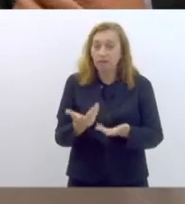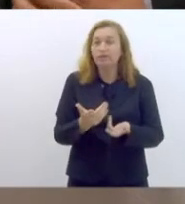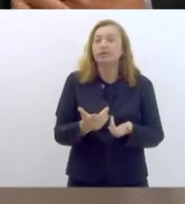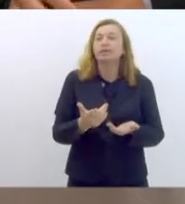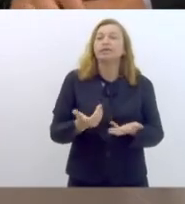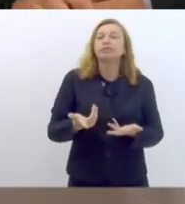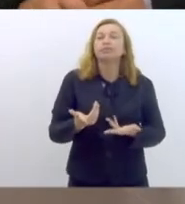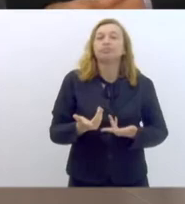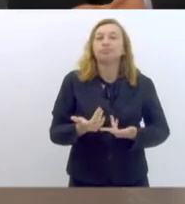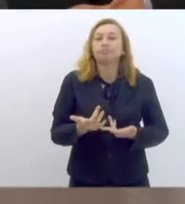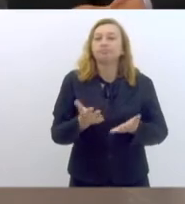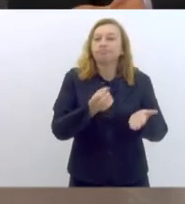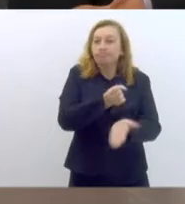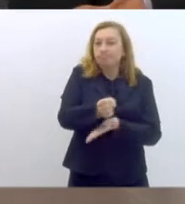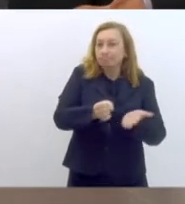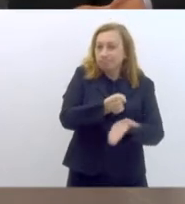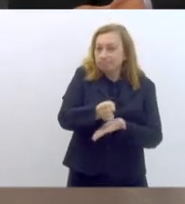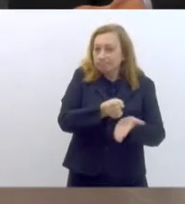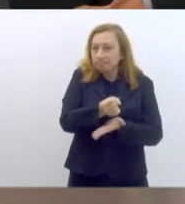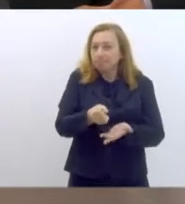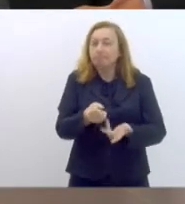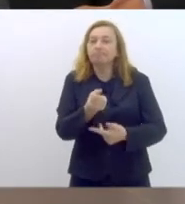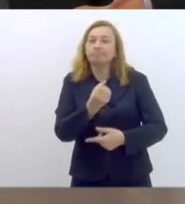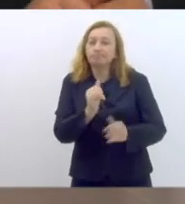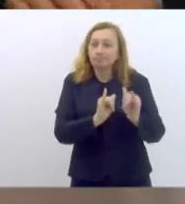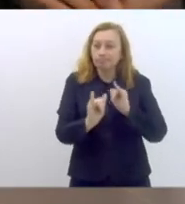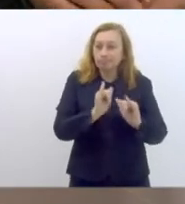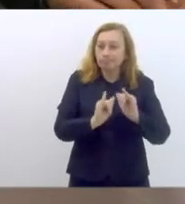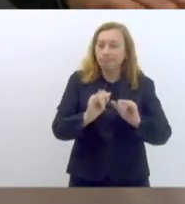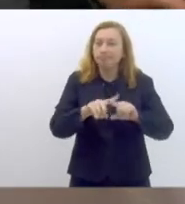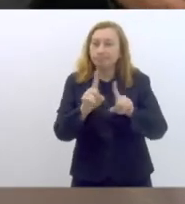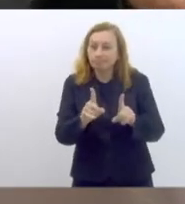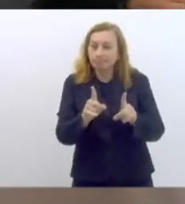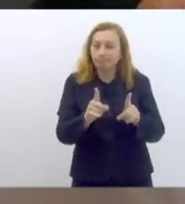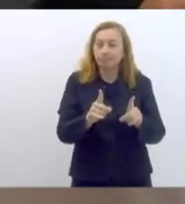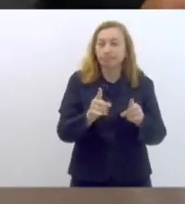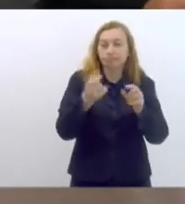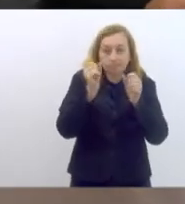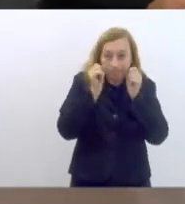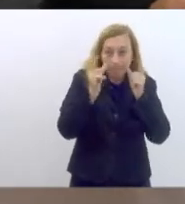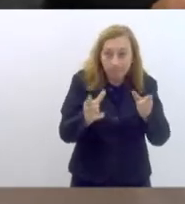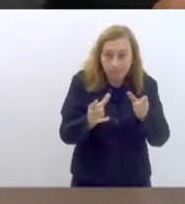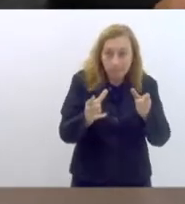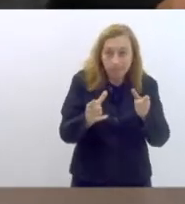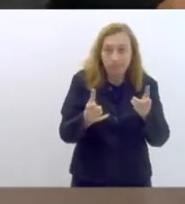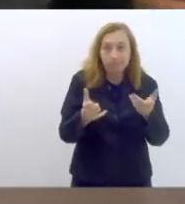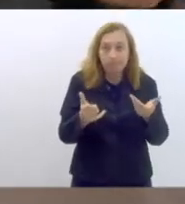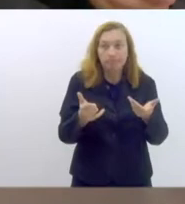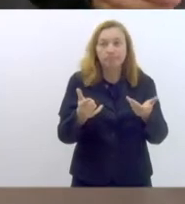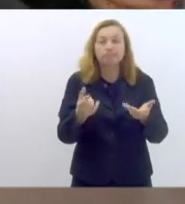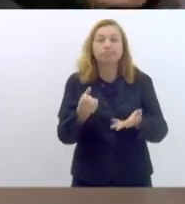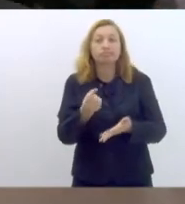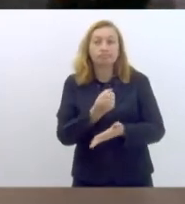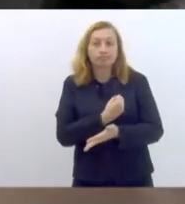assim, a gente faz baseado, né, nesses dados, mas acho que cabe alertar que, assim, Não, são Diana, números veja que... só. É,